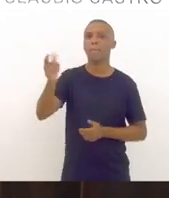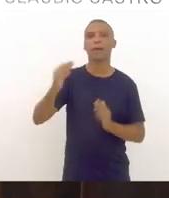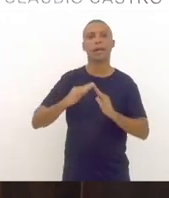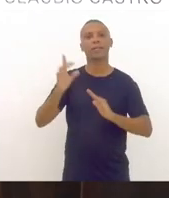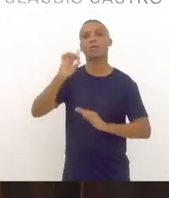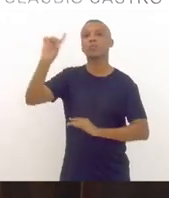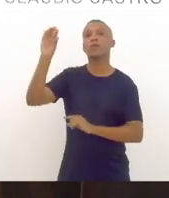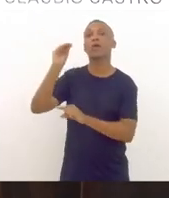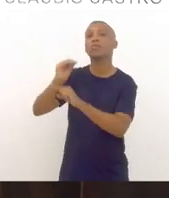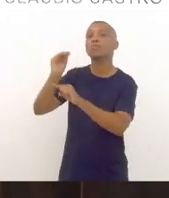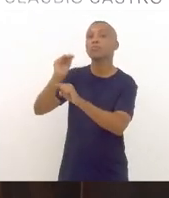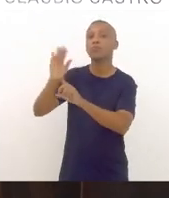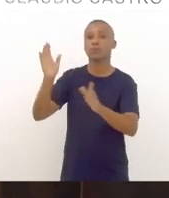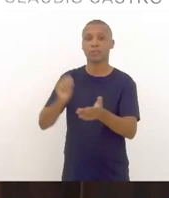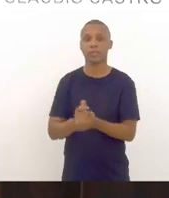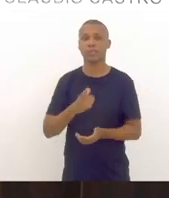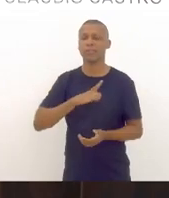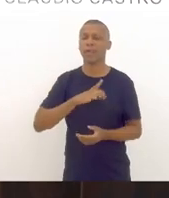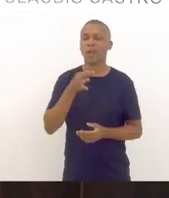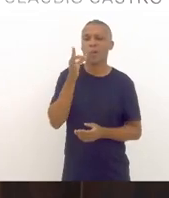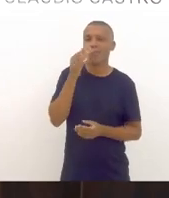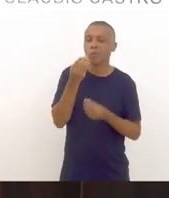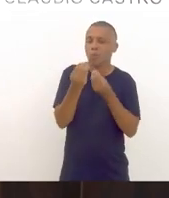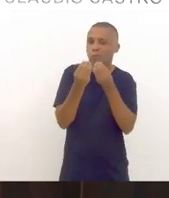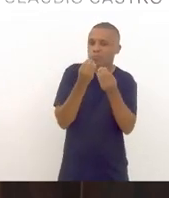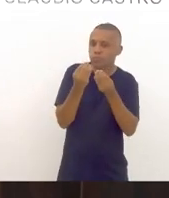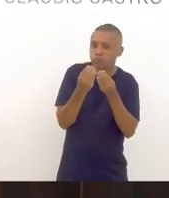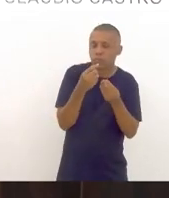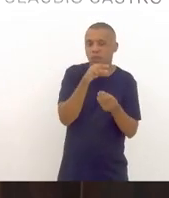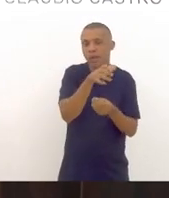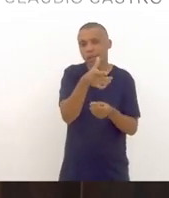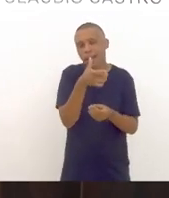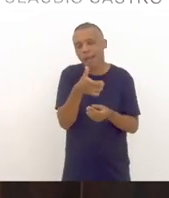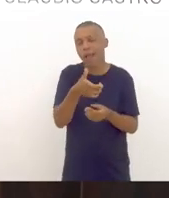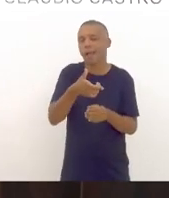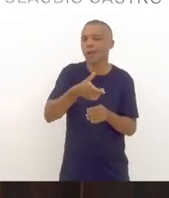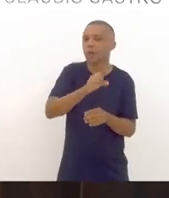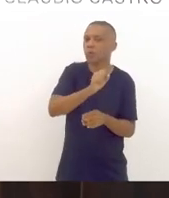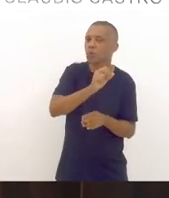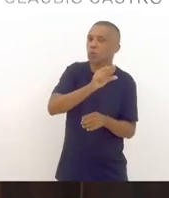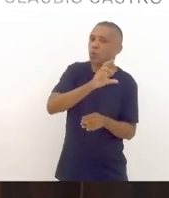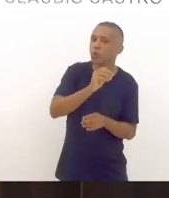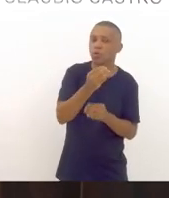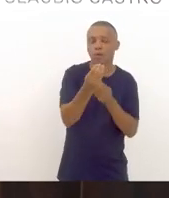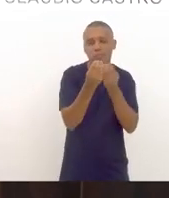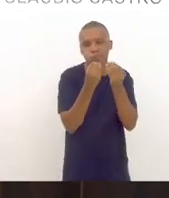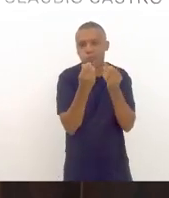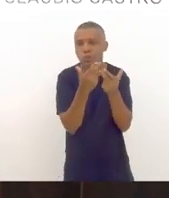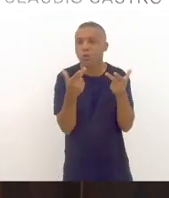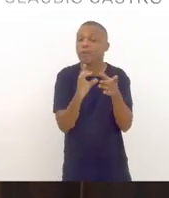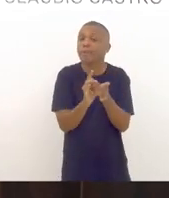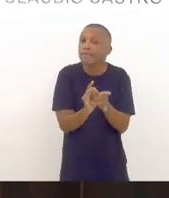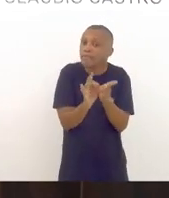E, ó, tem um coquetelzinho ali em cima, ali, quem quiser tomar um refresco, comer alguma coisinha, ficam à vontade,